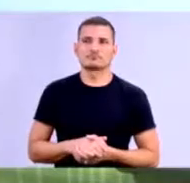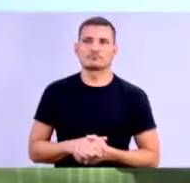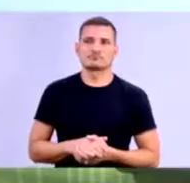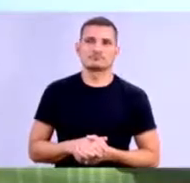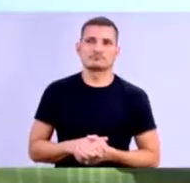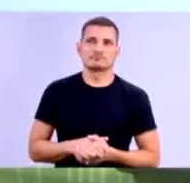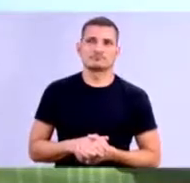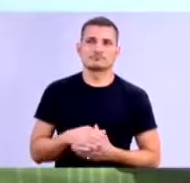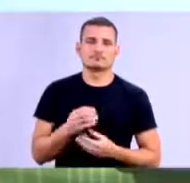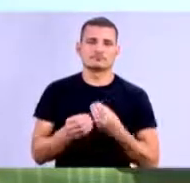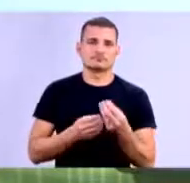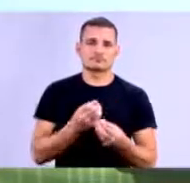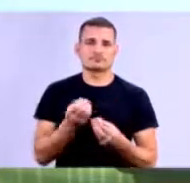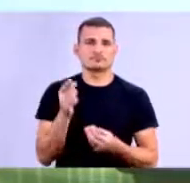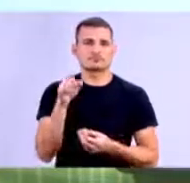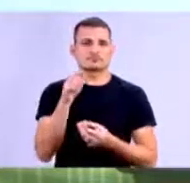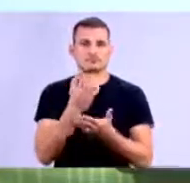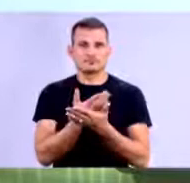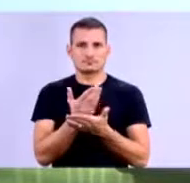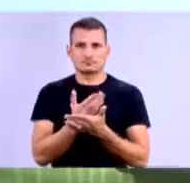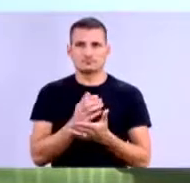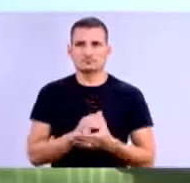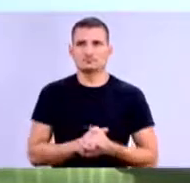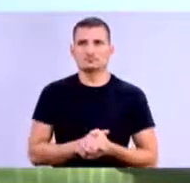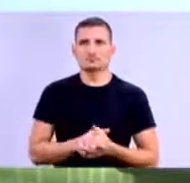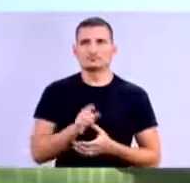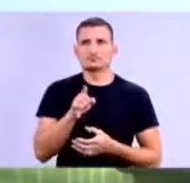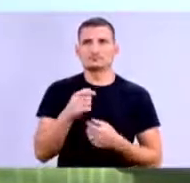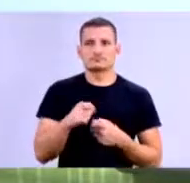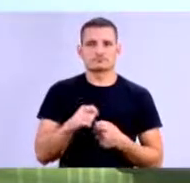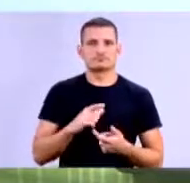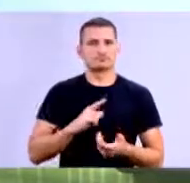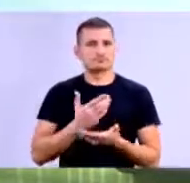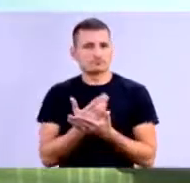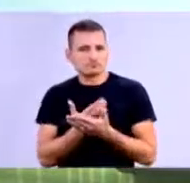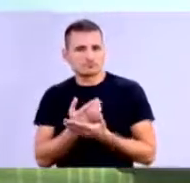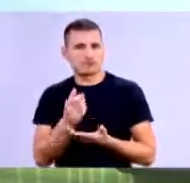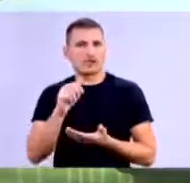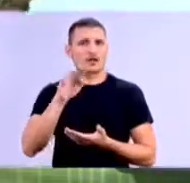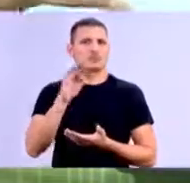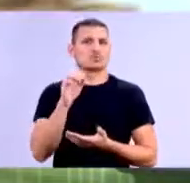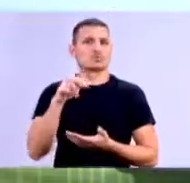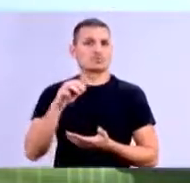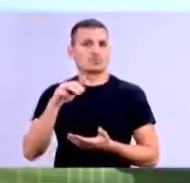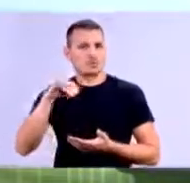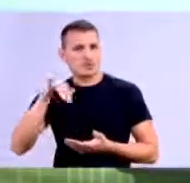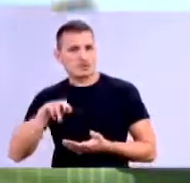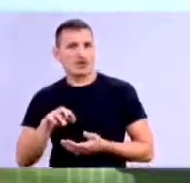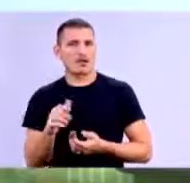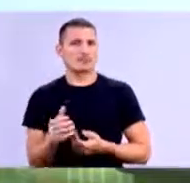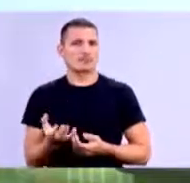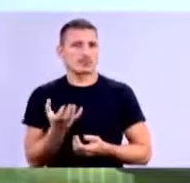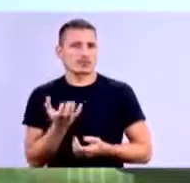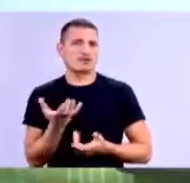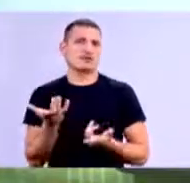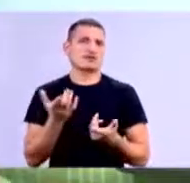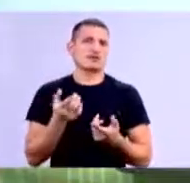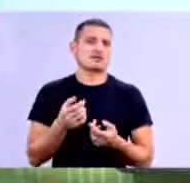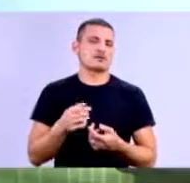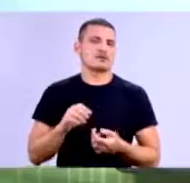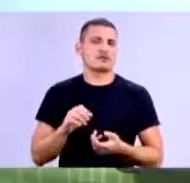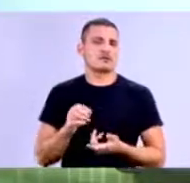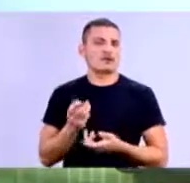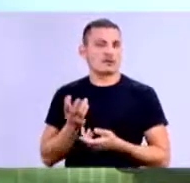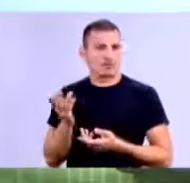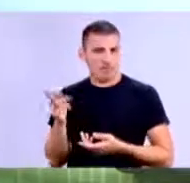você vai estudar? Você tem que ser um estudante com autonomia, tem que interagir com a professora Ariadne, senão ela te convida de qualquer jeito.